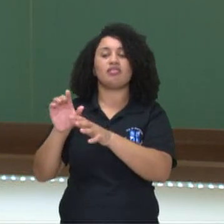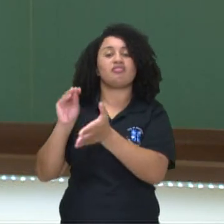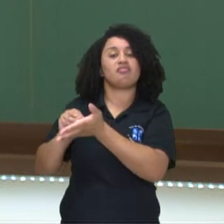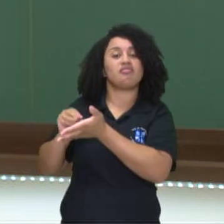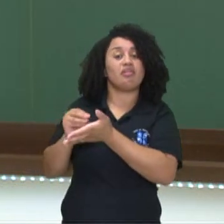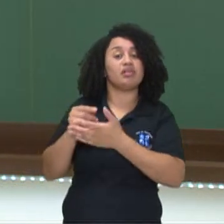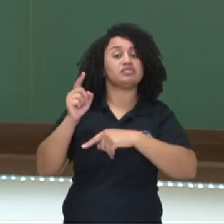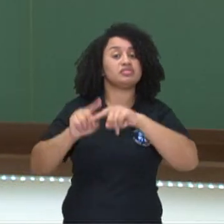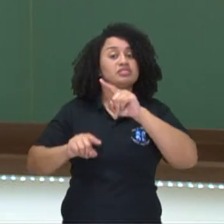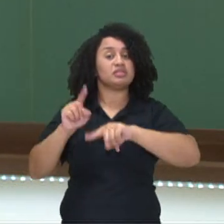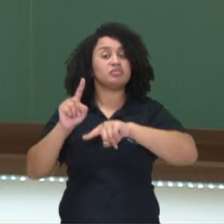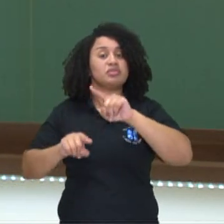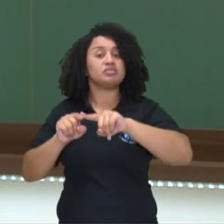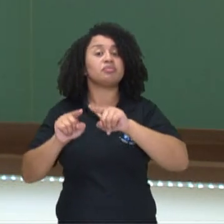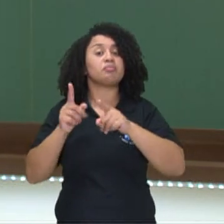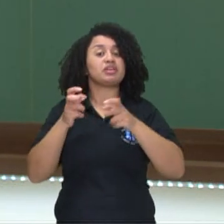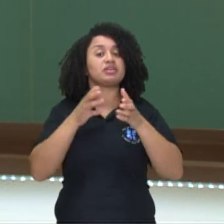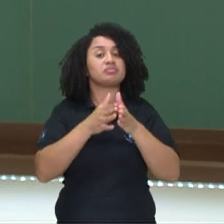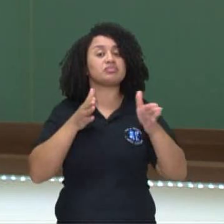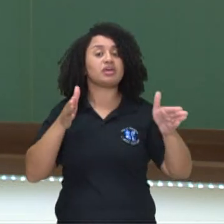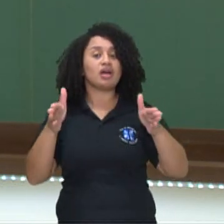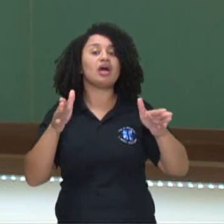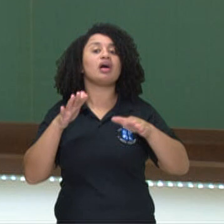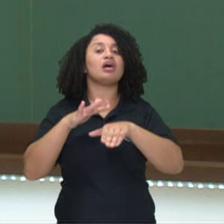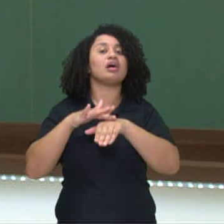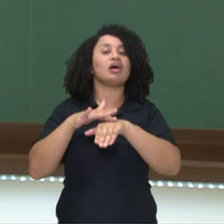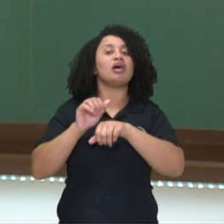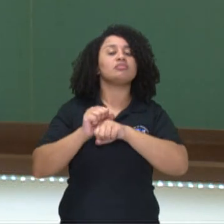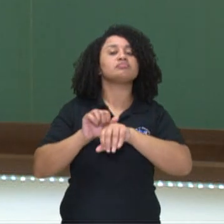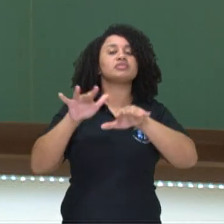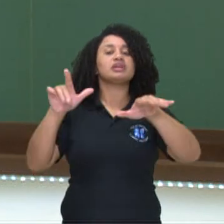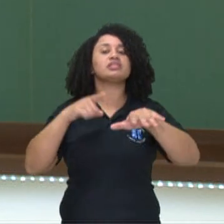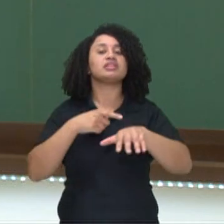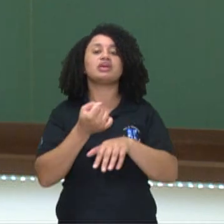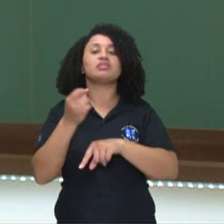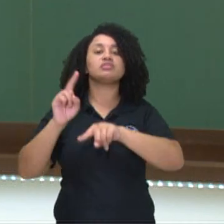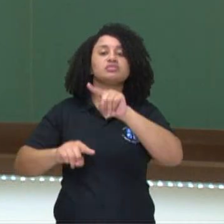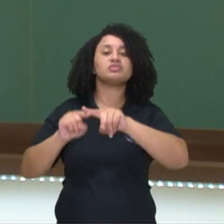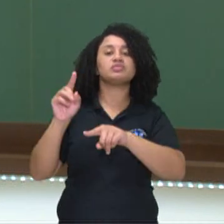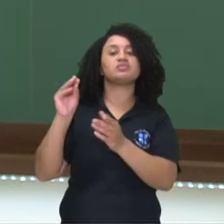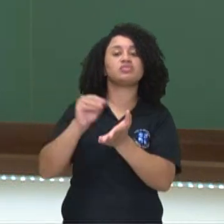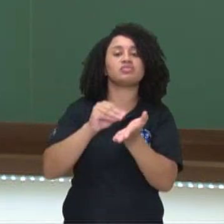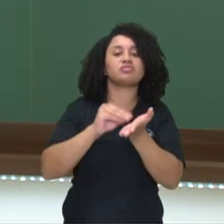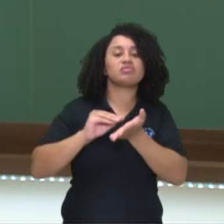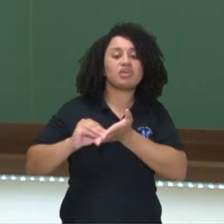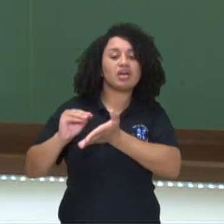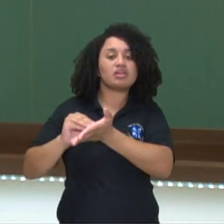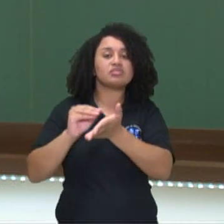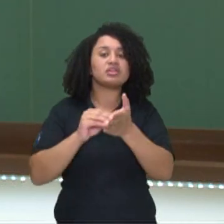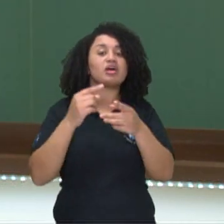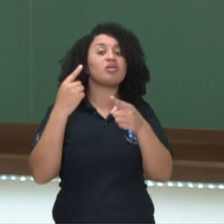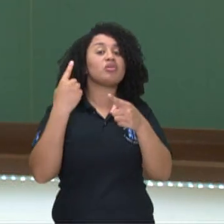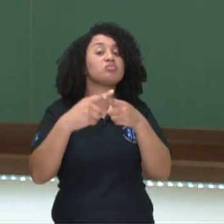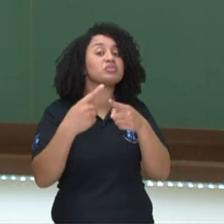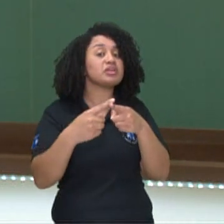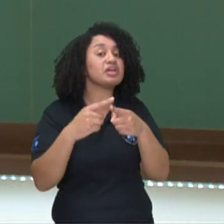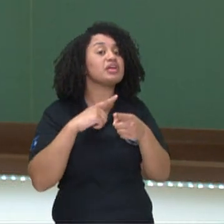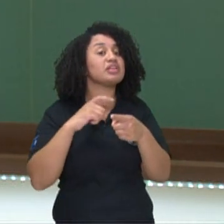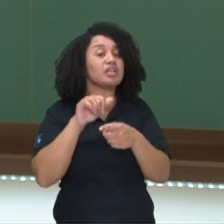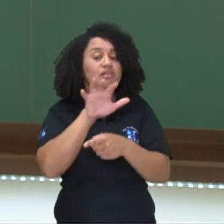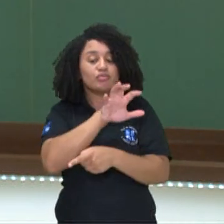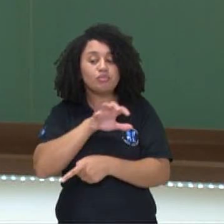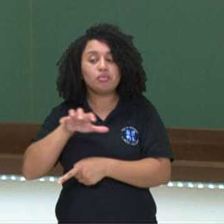que agora em época de pandemia temos alguns produtos faltando. Por que temos alguns produtos faltando? Porque alguns pontos